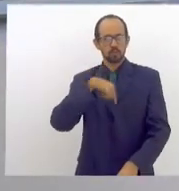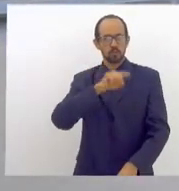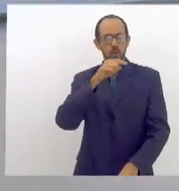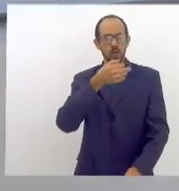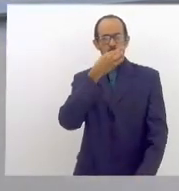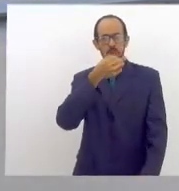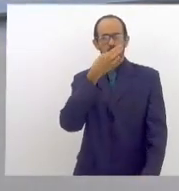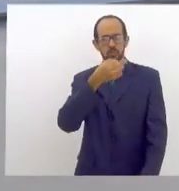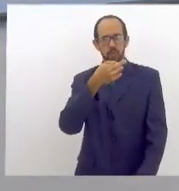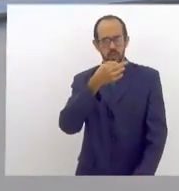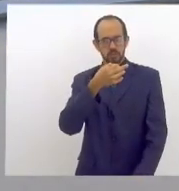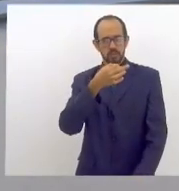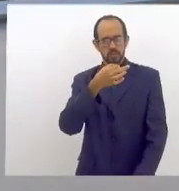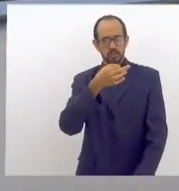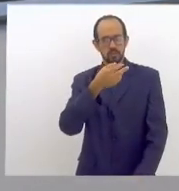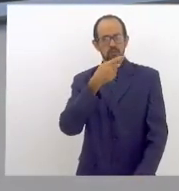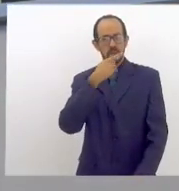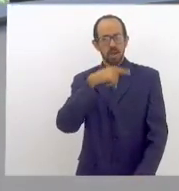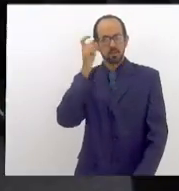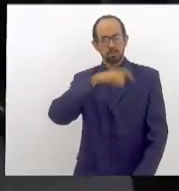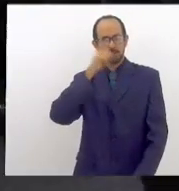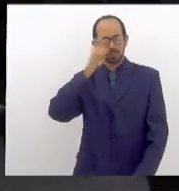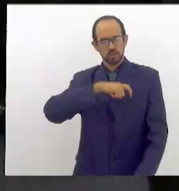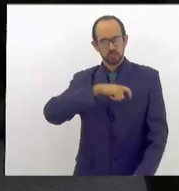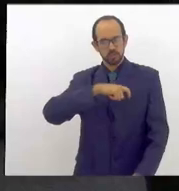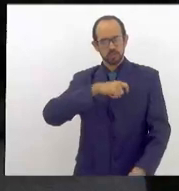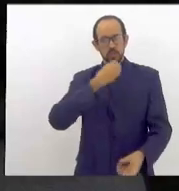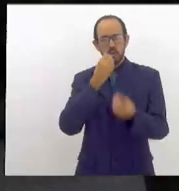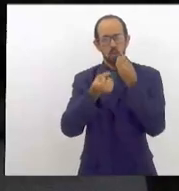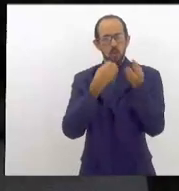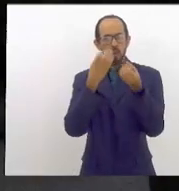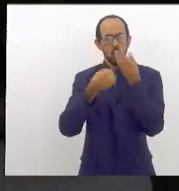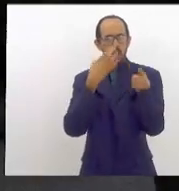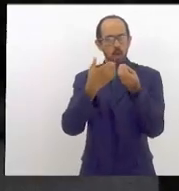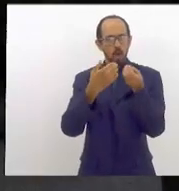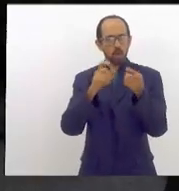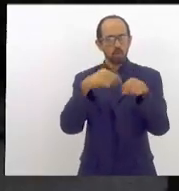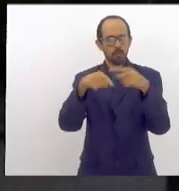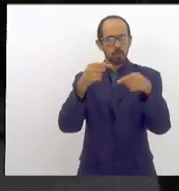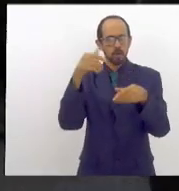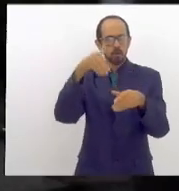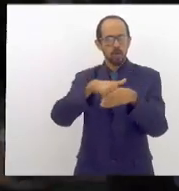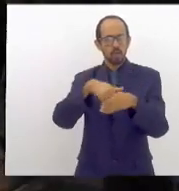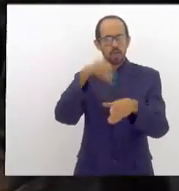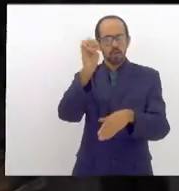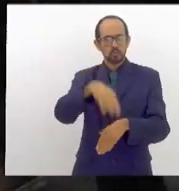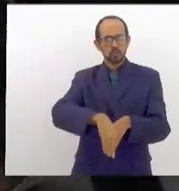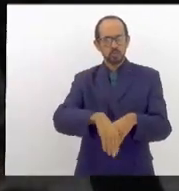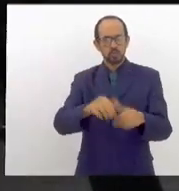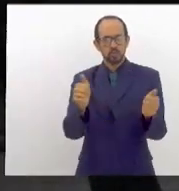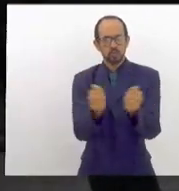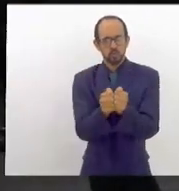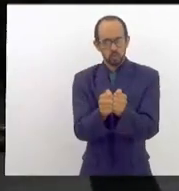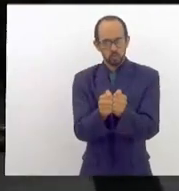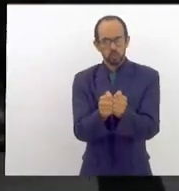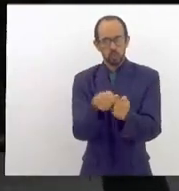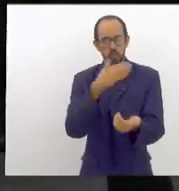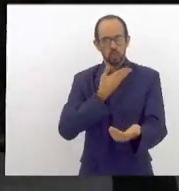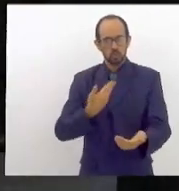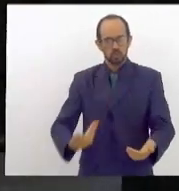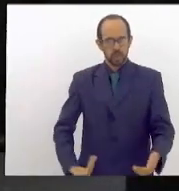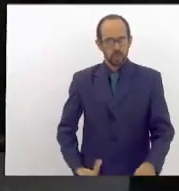microfone falaram mentiras de gravatas e votaram sim junto com o governo